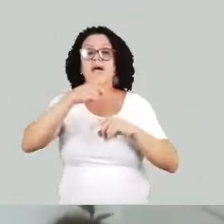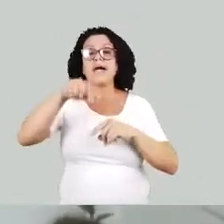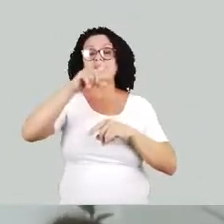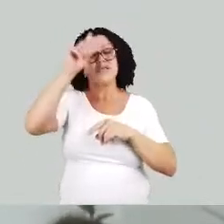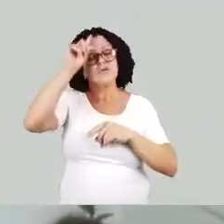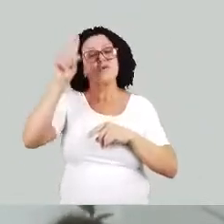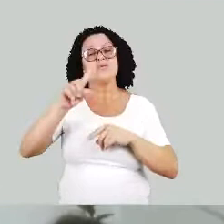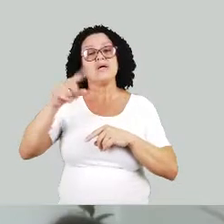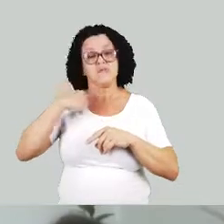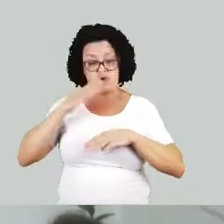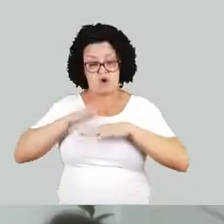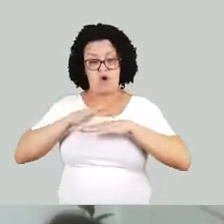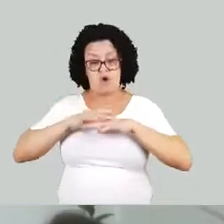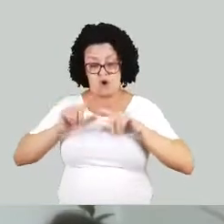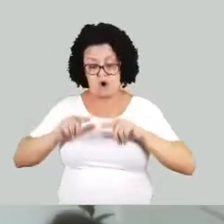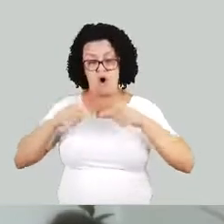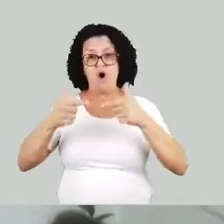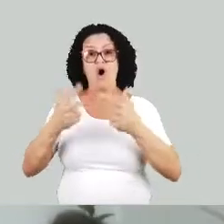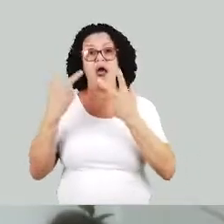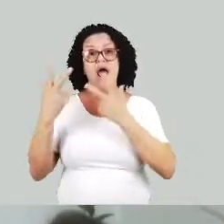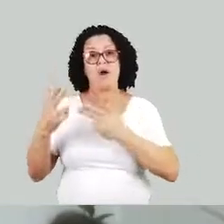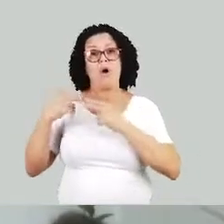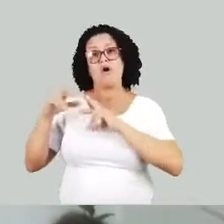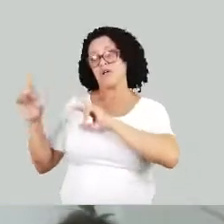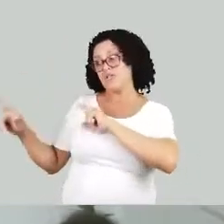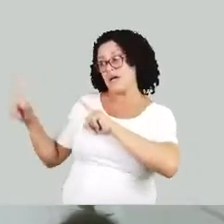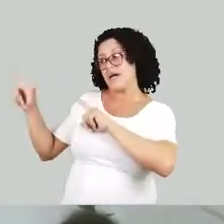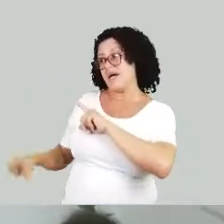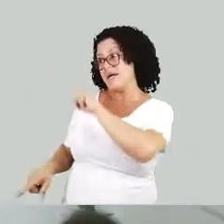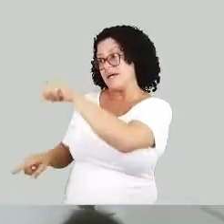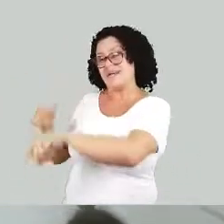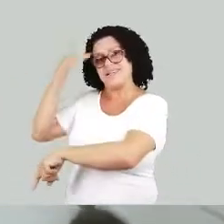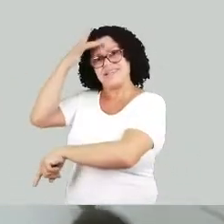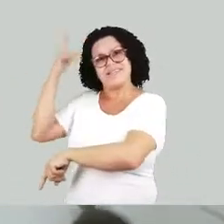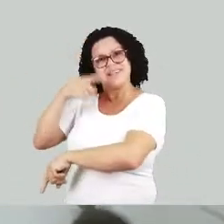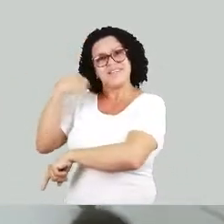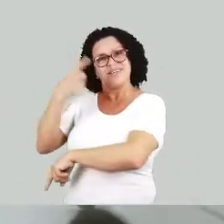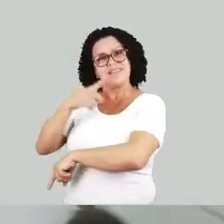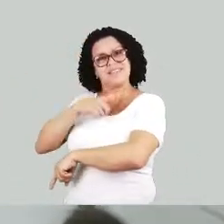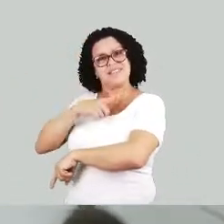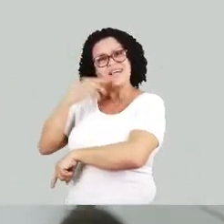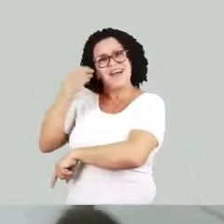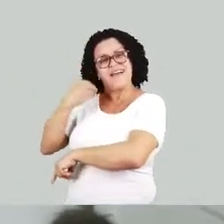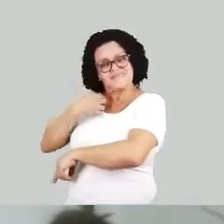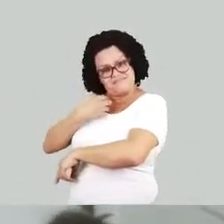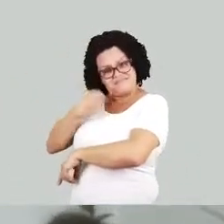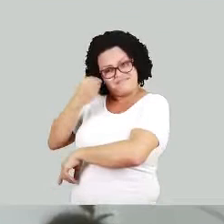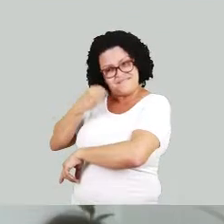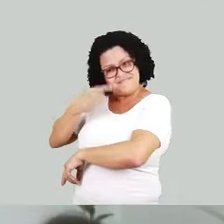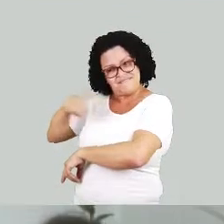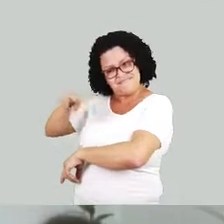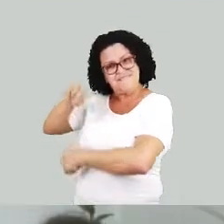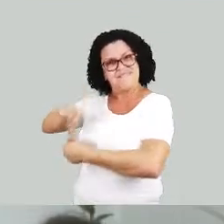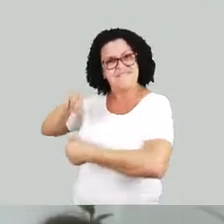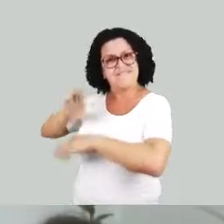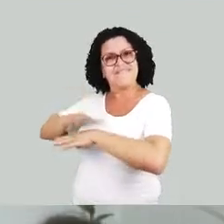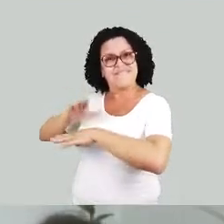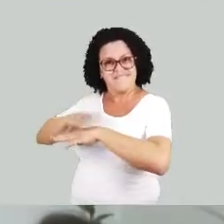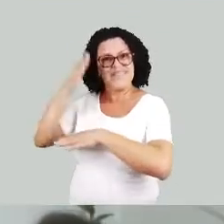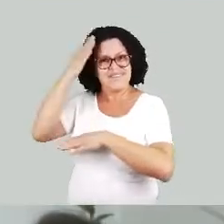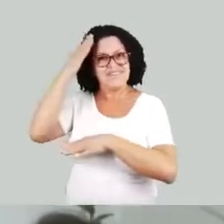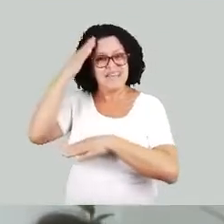gente não sabe se os nossos atos seriam diferentes dessa pessoa. Nós não experienciamos tudo o que ele